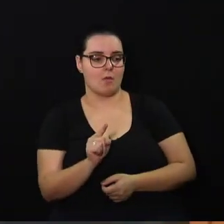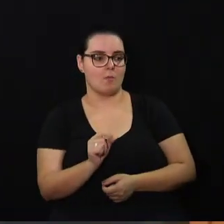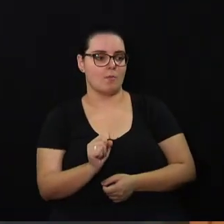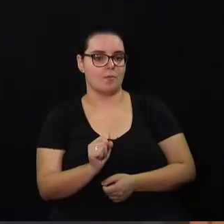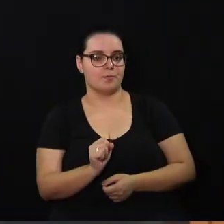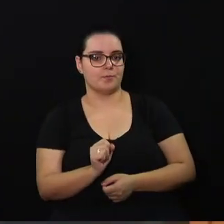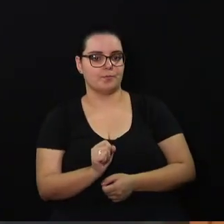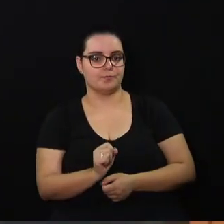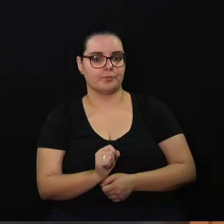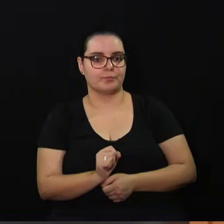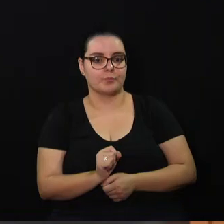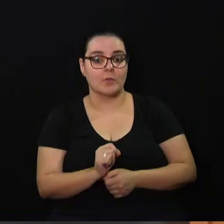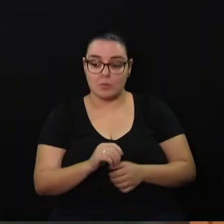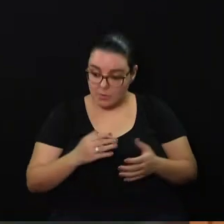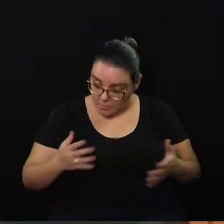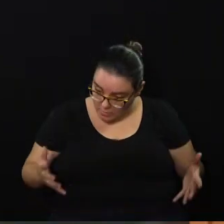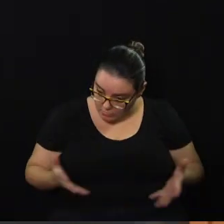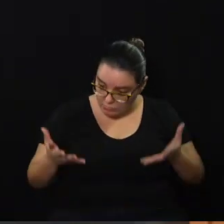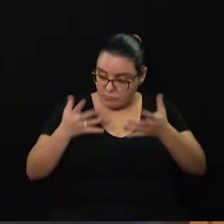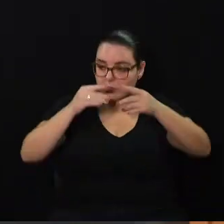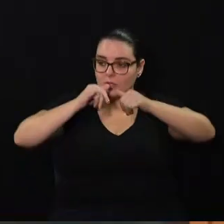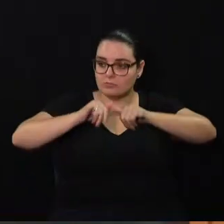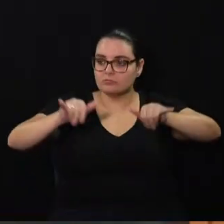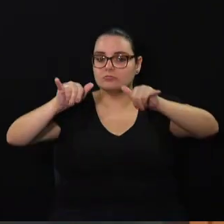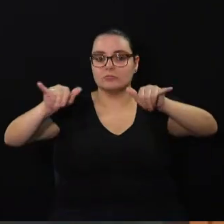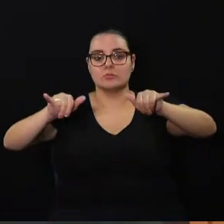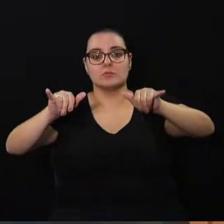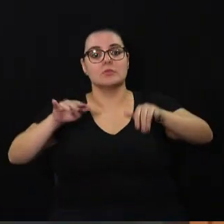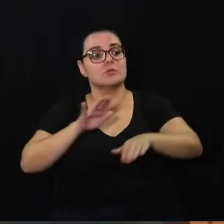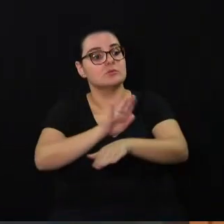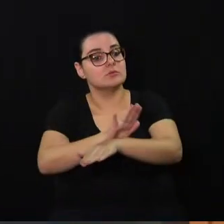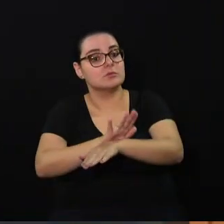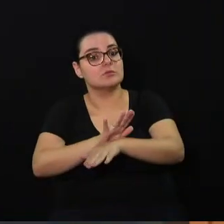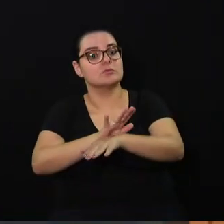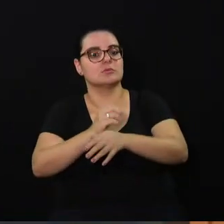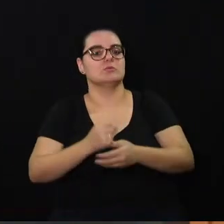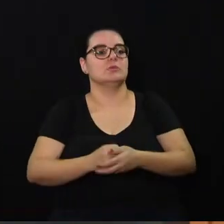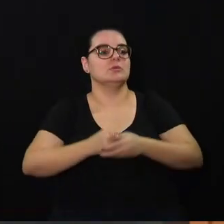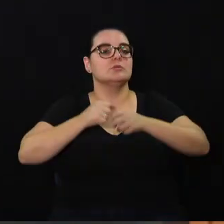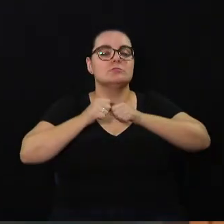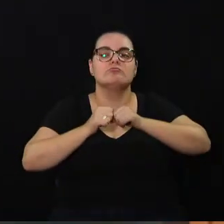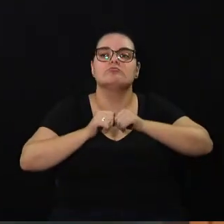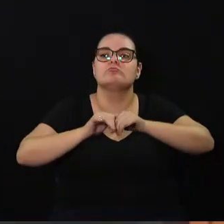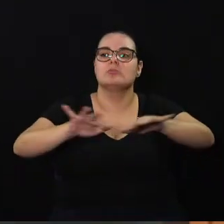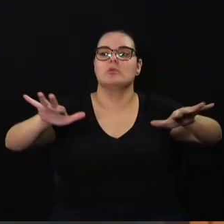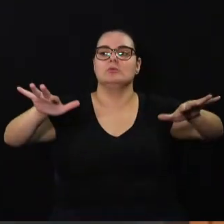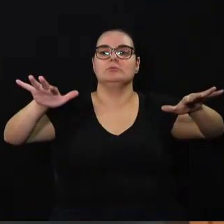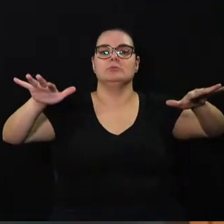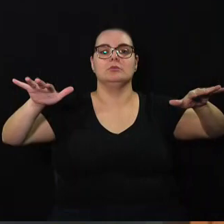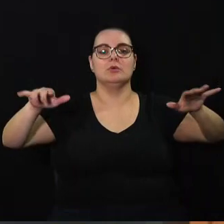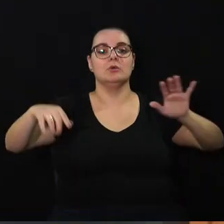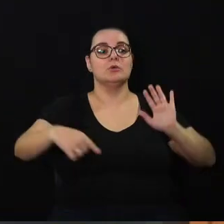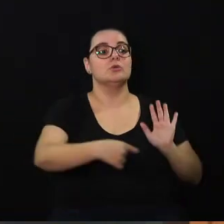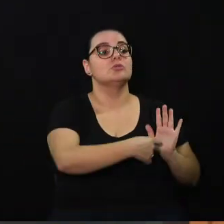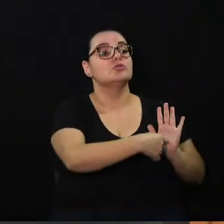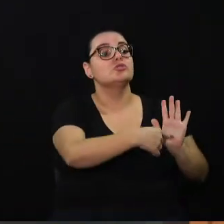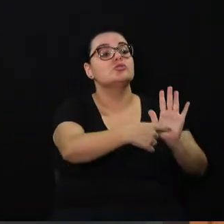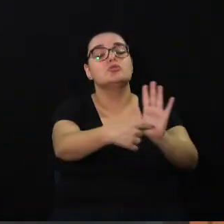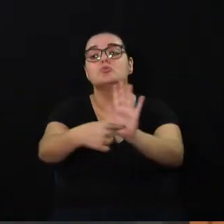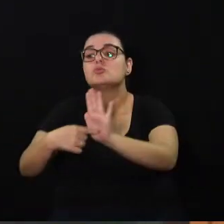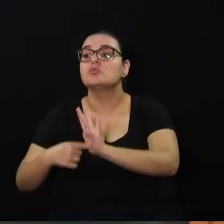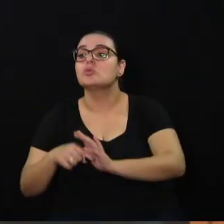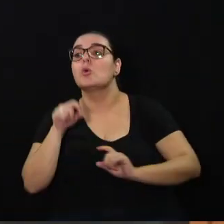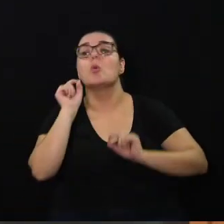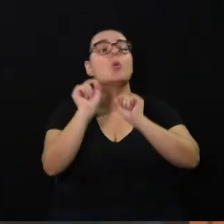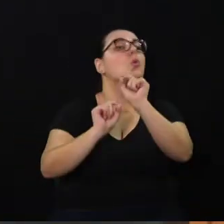consigam levar isso adiante e nos ajudar nessa missão mede de de mostrar para as pessoas realmente o que é o transtorno